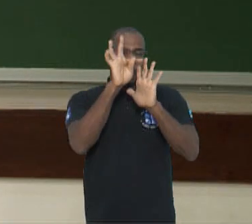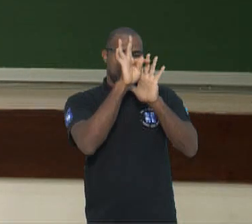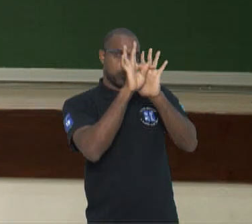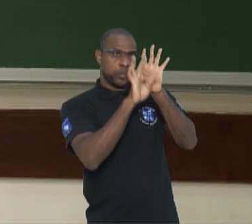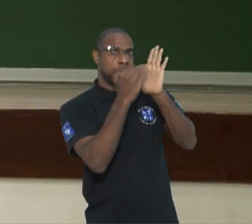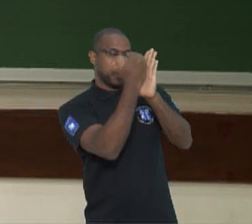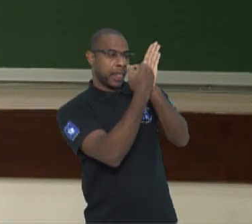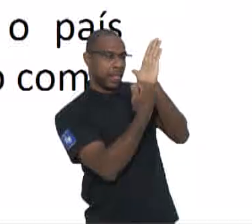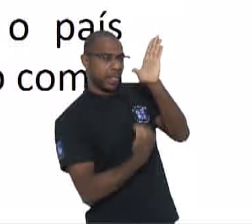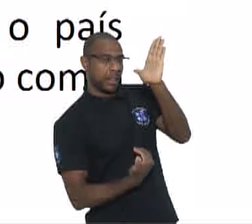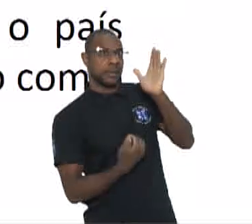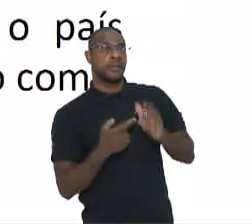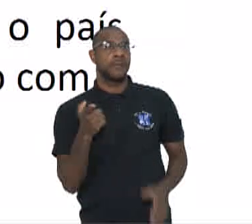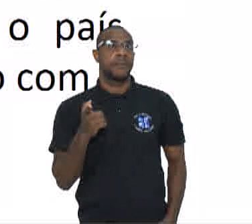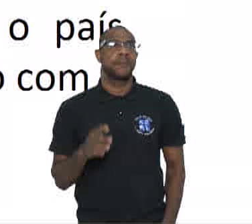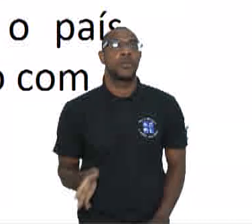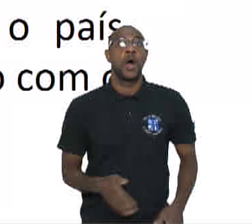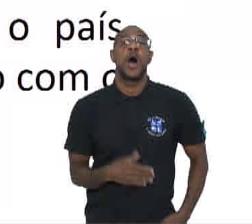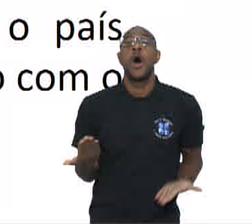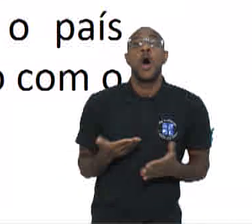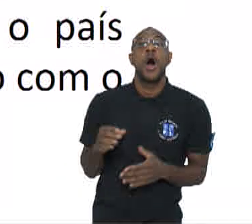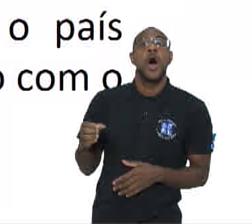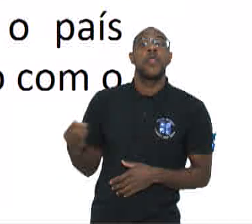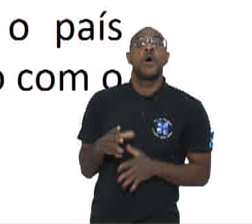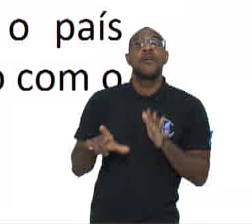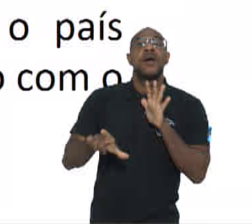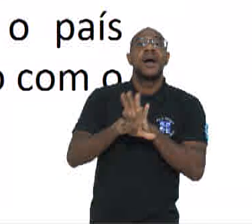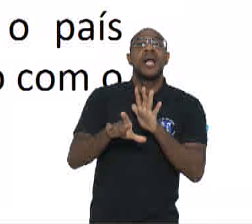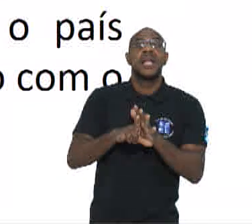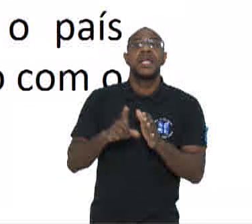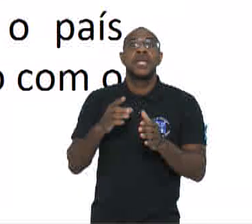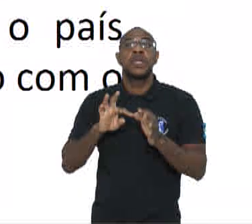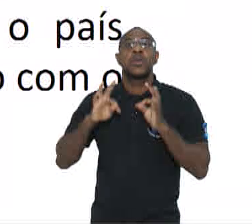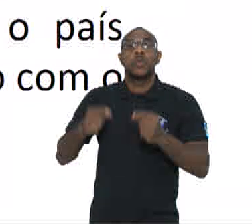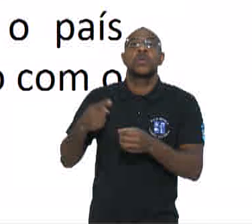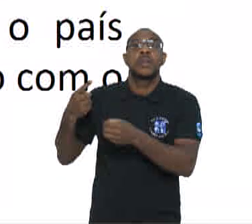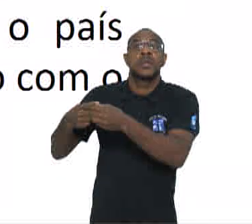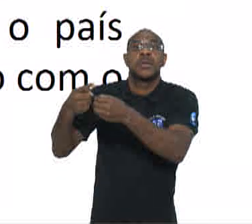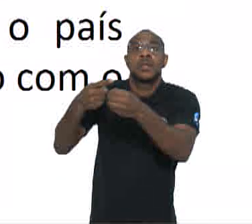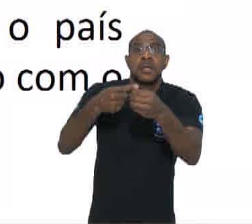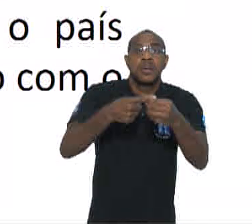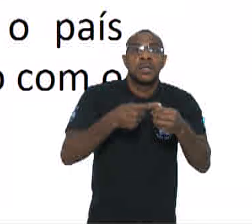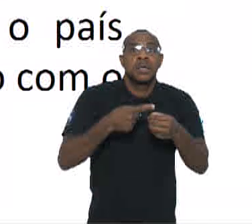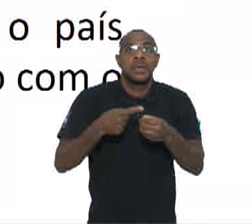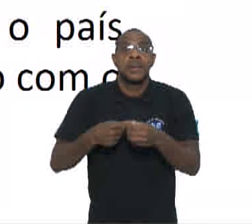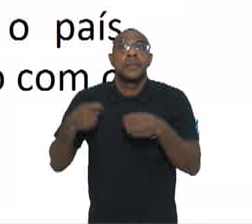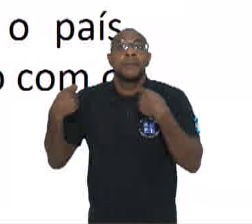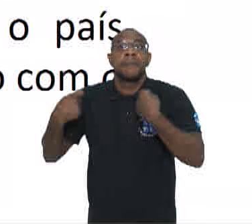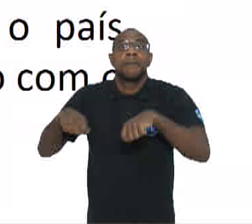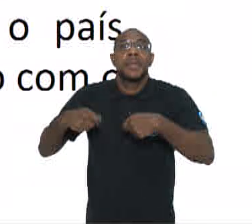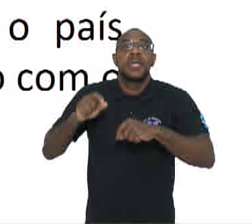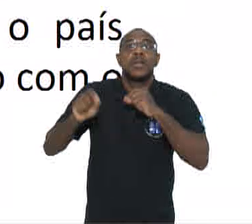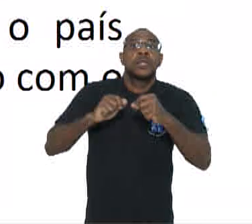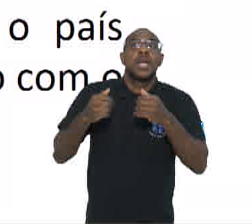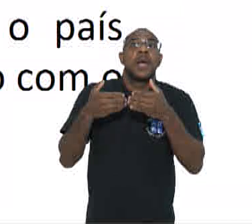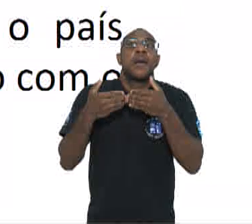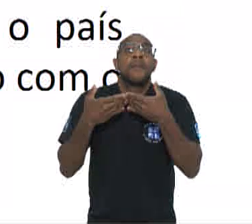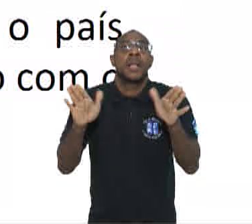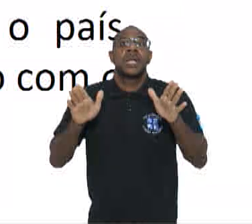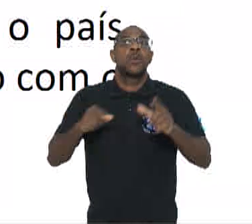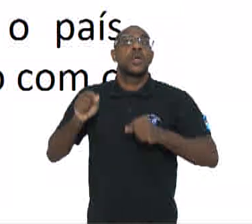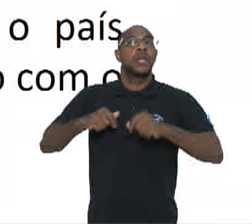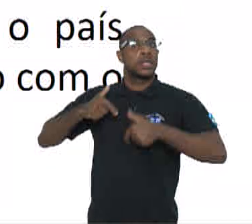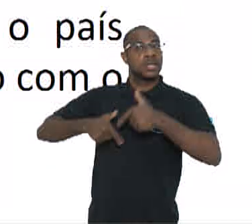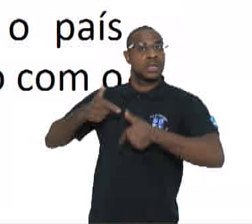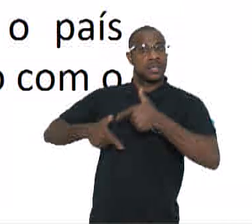da reportagem. Pela nova lei, todos os municípios precisarão estabelecer metas de ampliação do